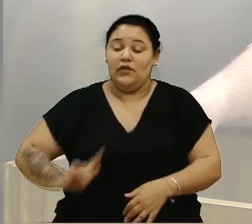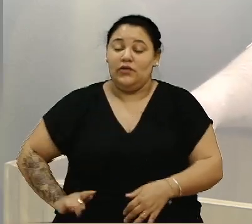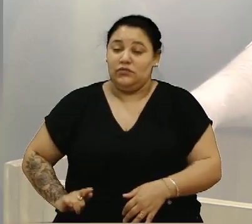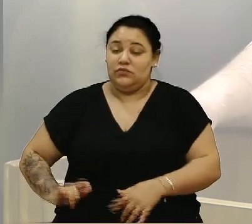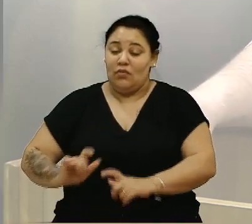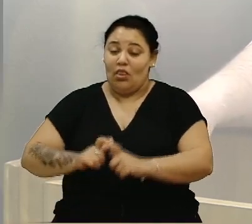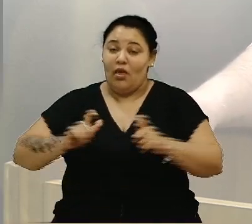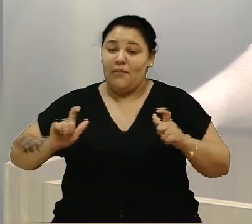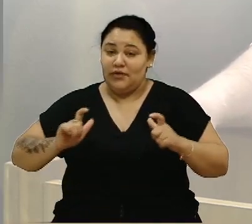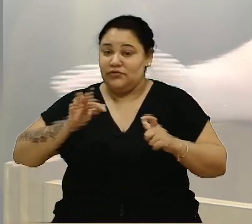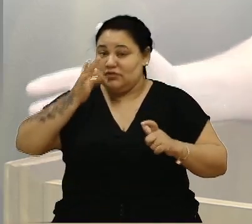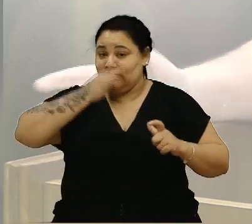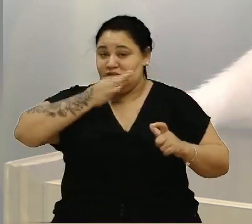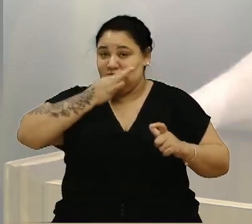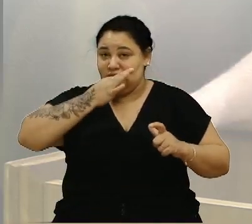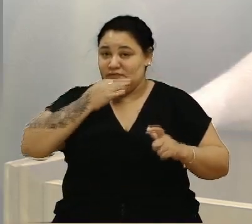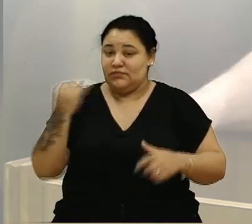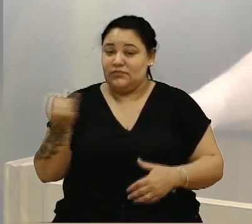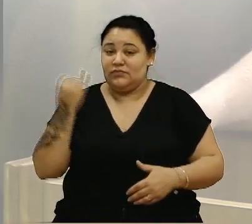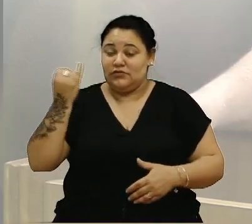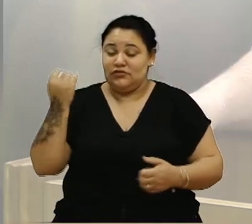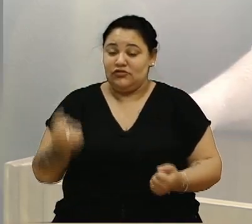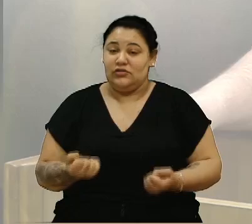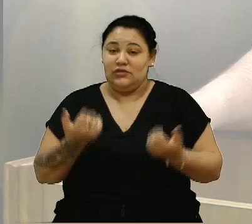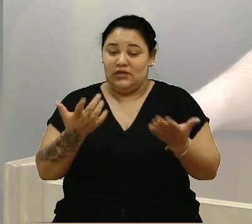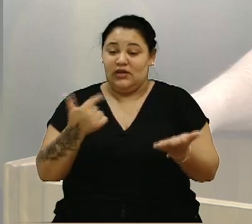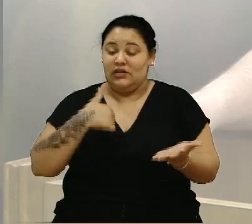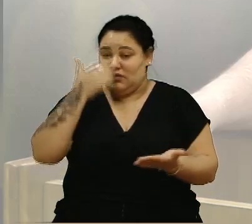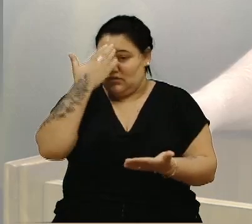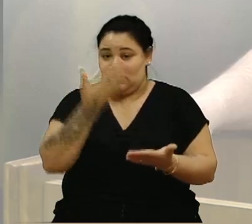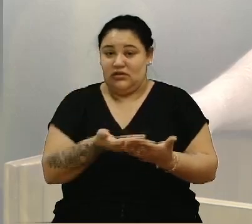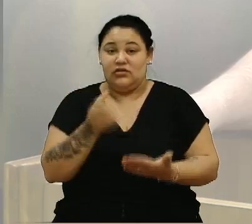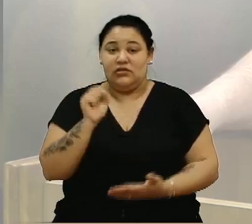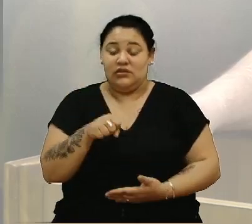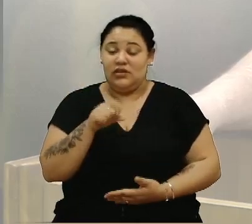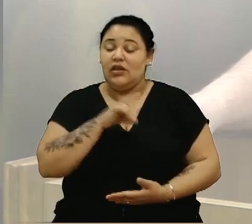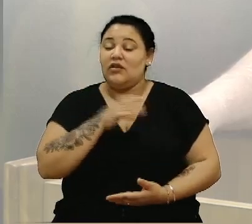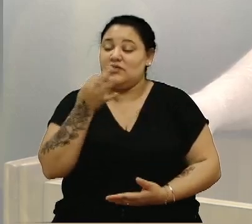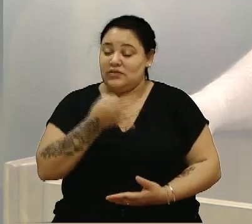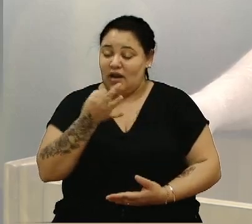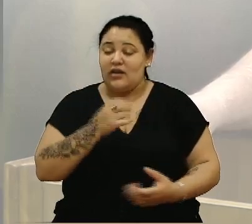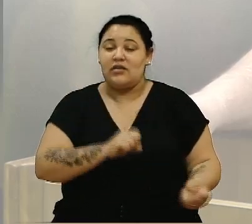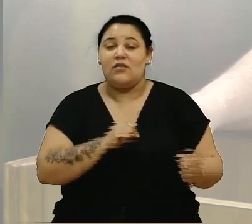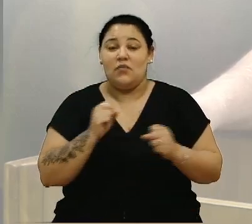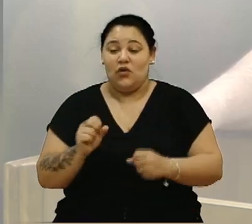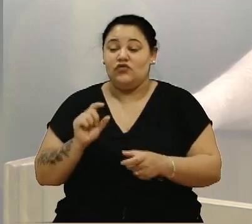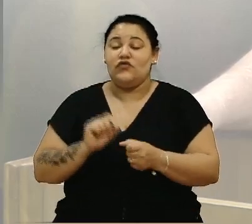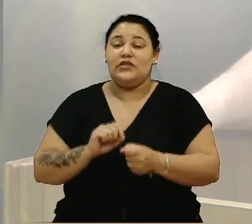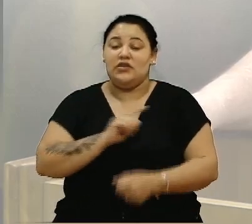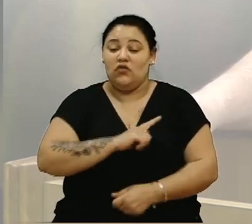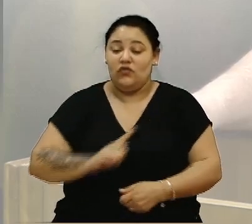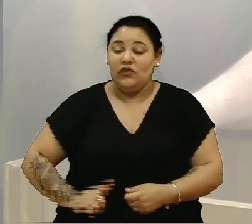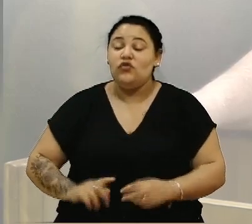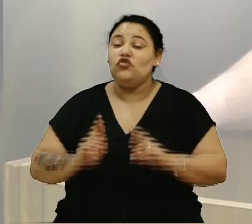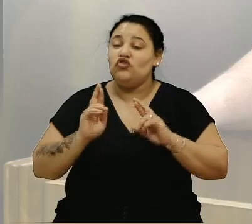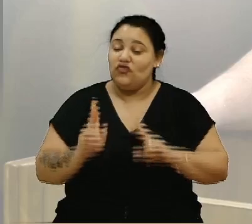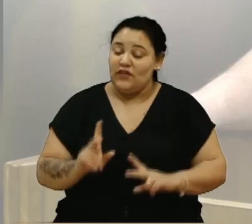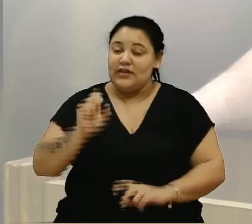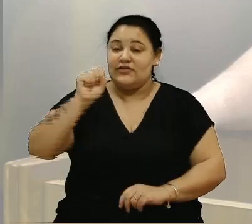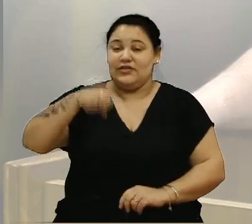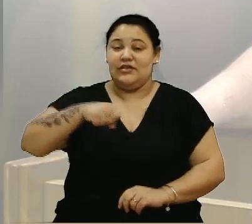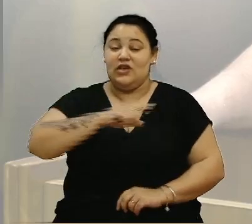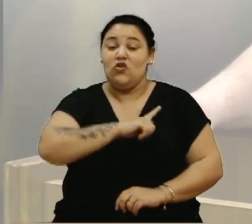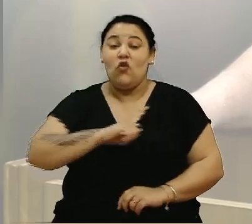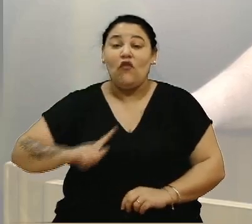Sul, com grandes entregas, e eu confio muito nisso. Tenho a certeza que podem fazer um governo diferente e um governo